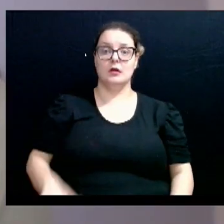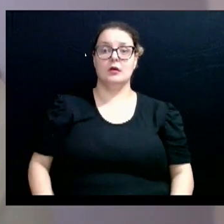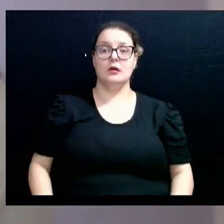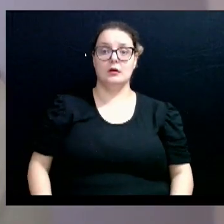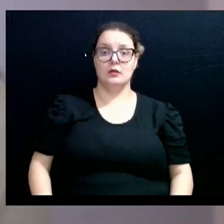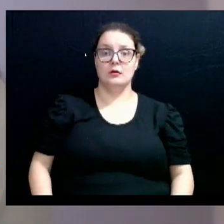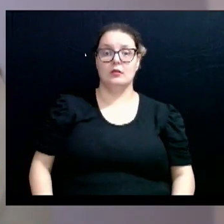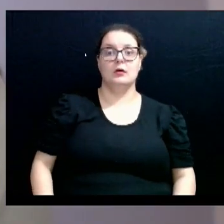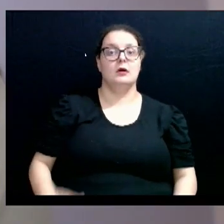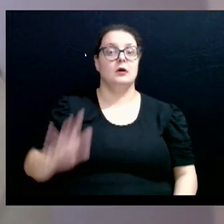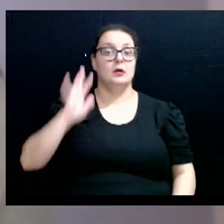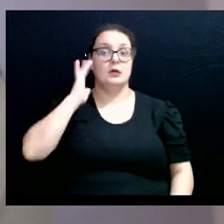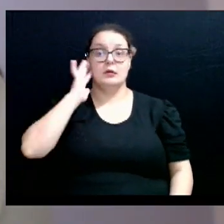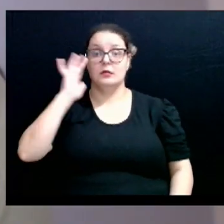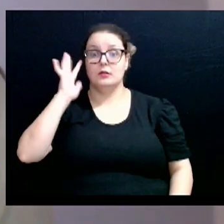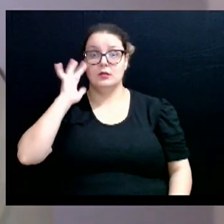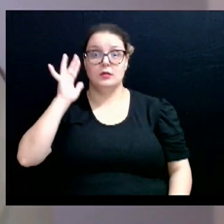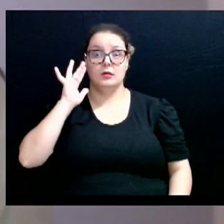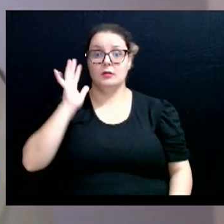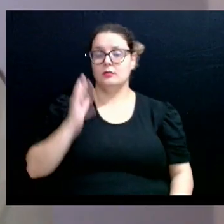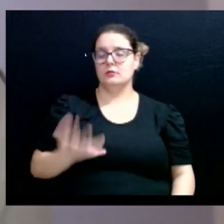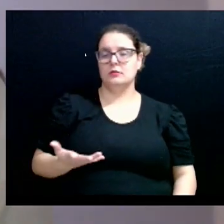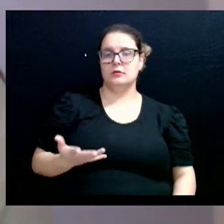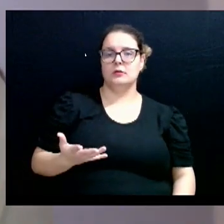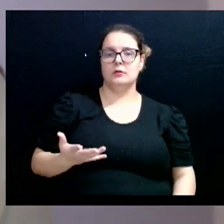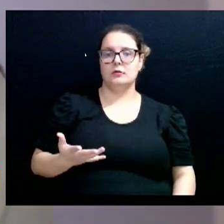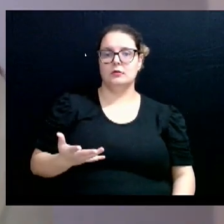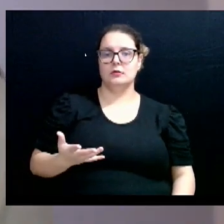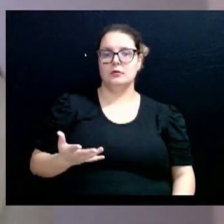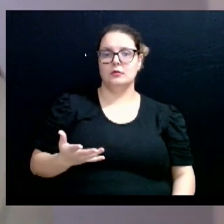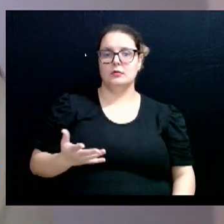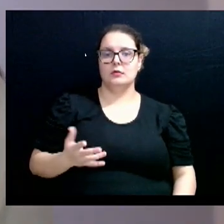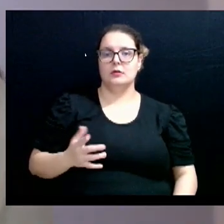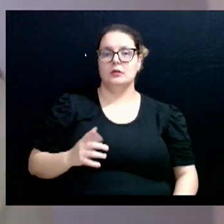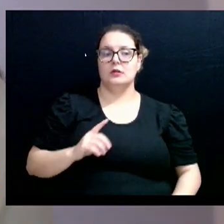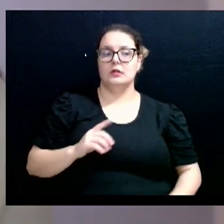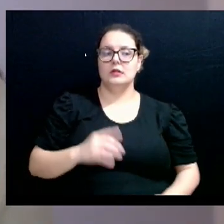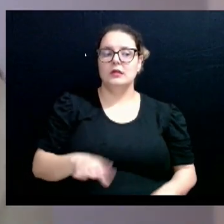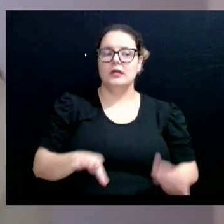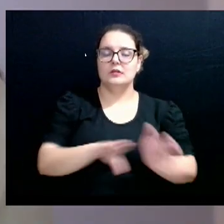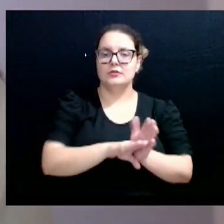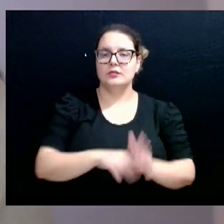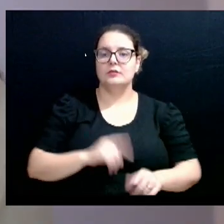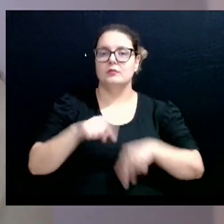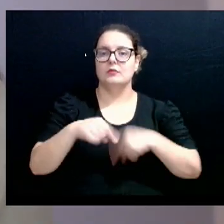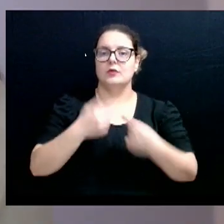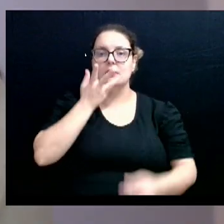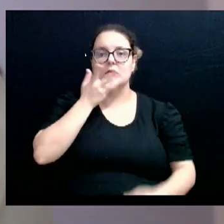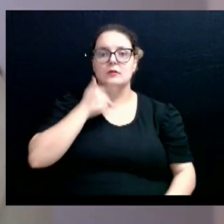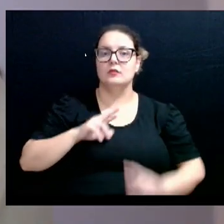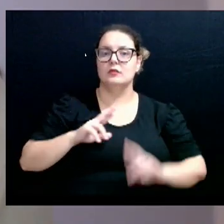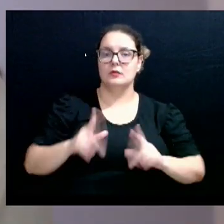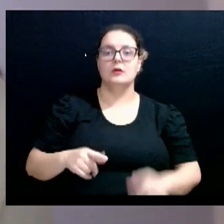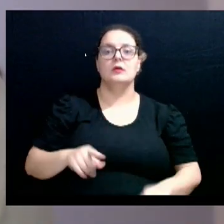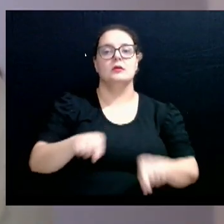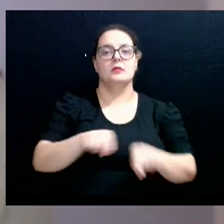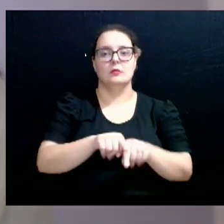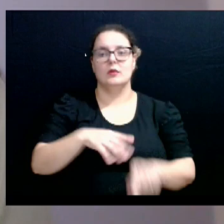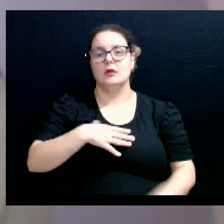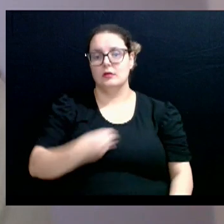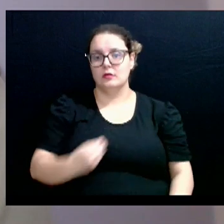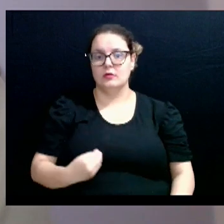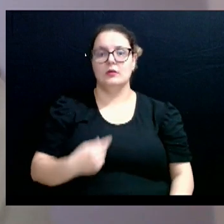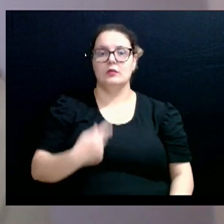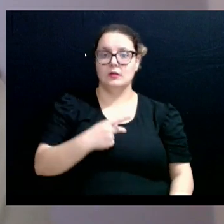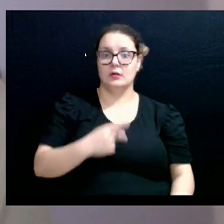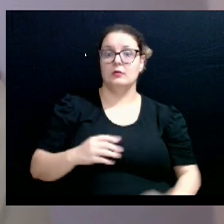ela almejou ser, e não tem, ela tem uma outra criança diferente, que também é o filho dela, ela vai amar muito, só que ela precisa passar